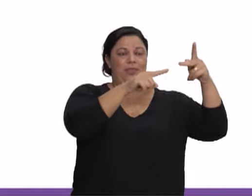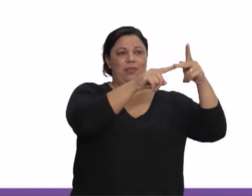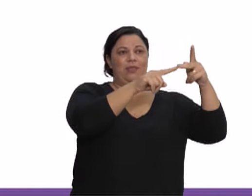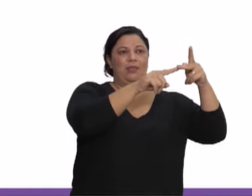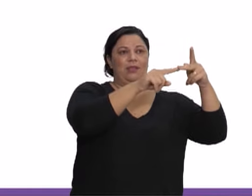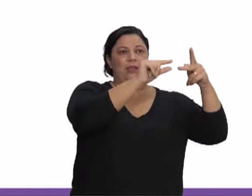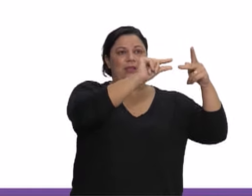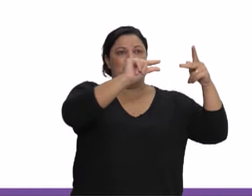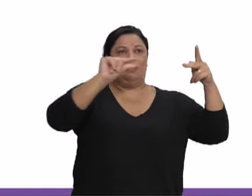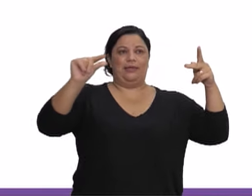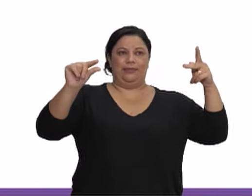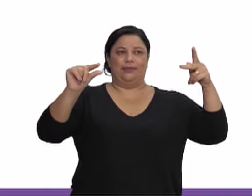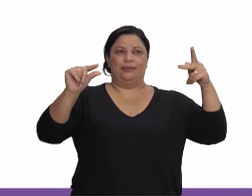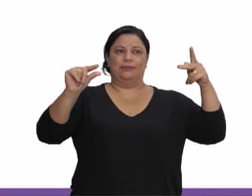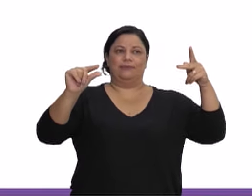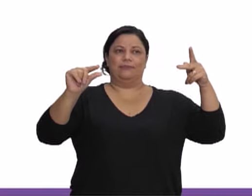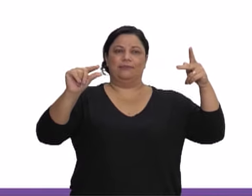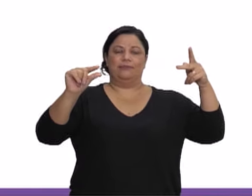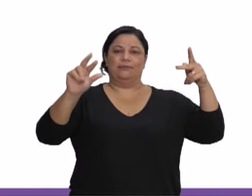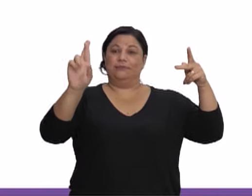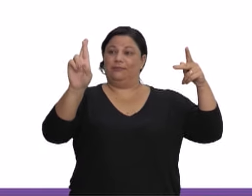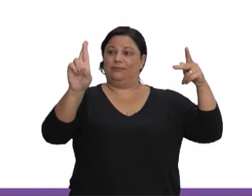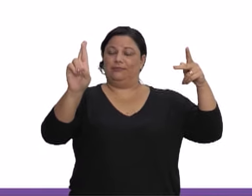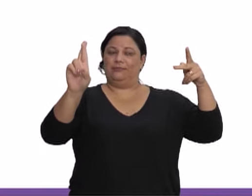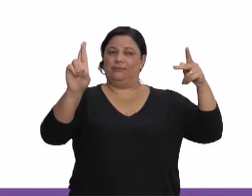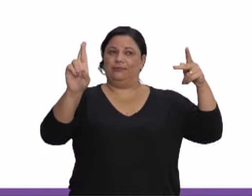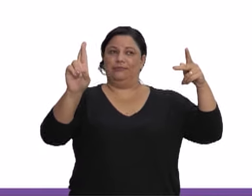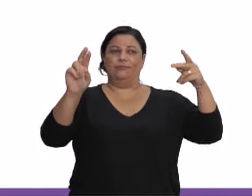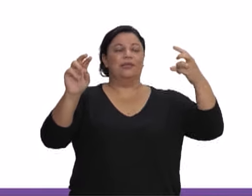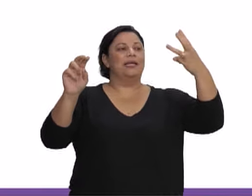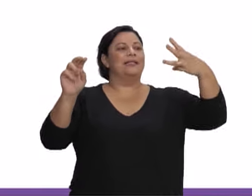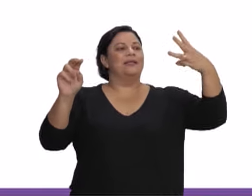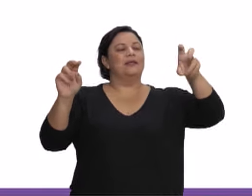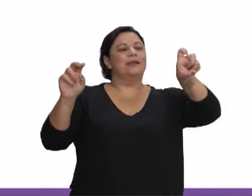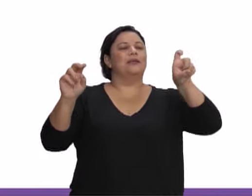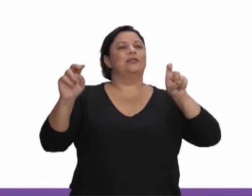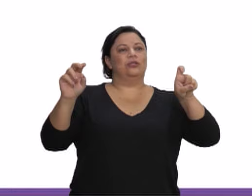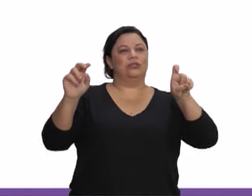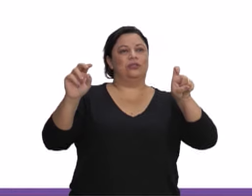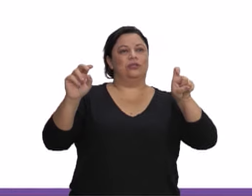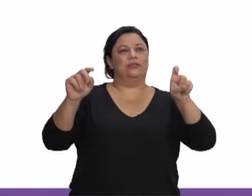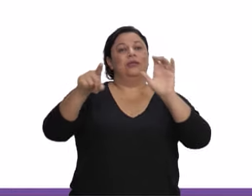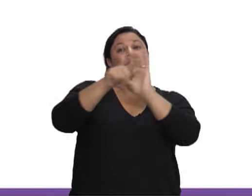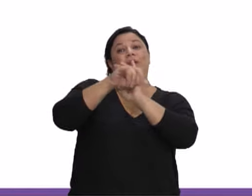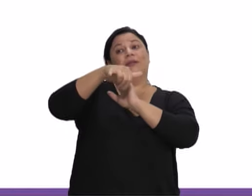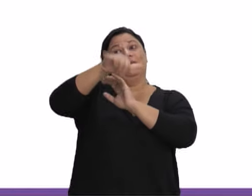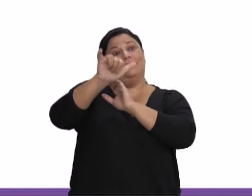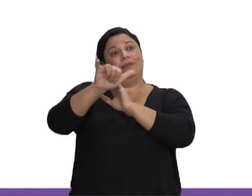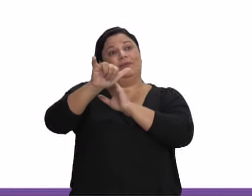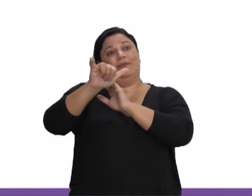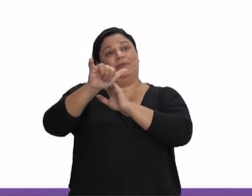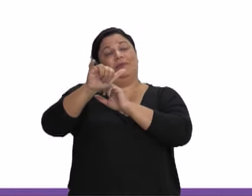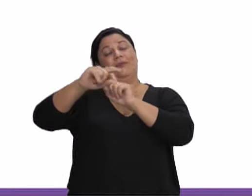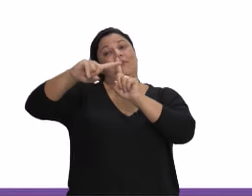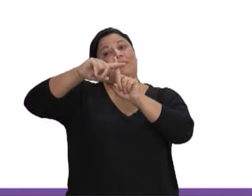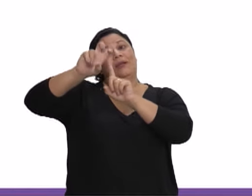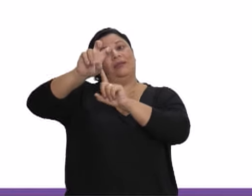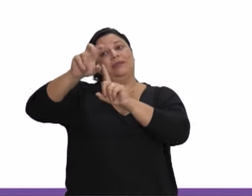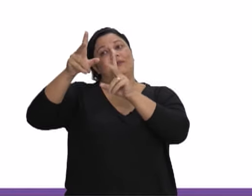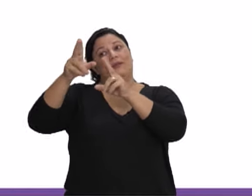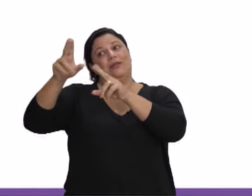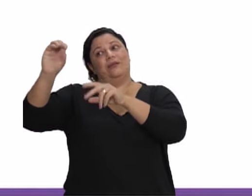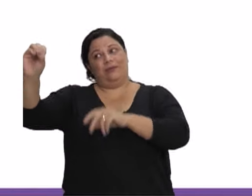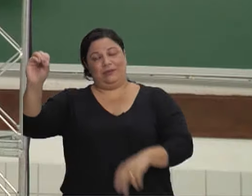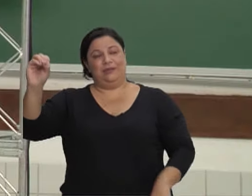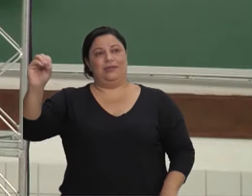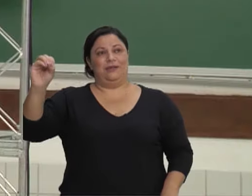R. De equação, 3x menos y mais 5 igual a 0. E o ponto P é menos 1